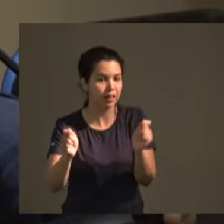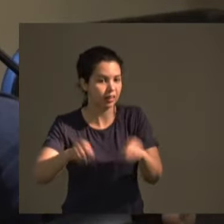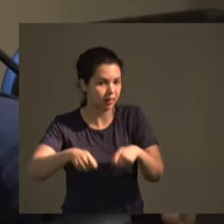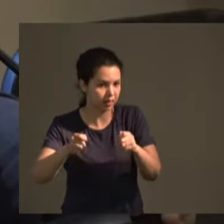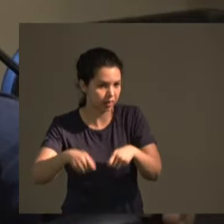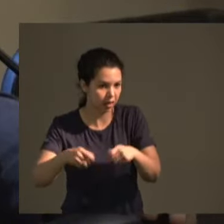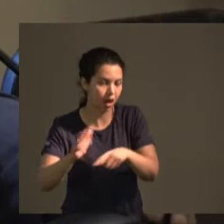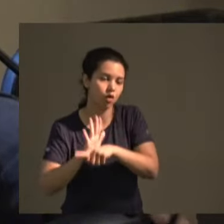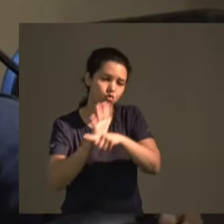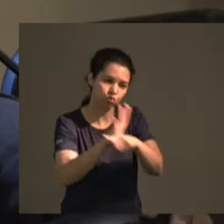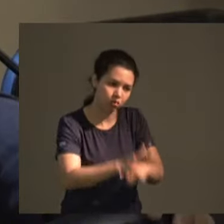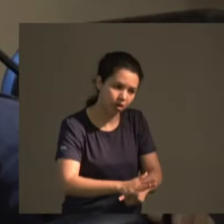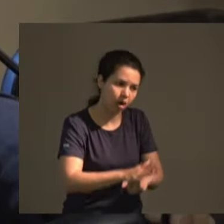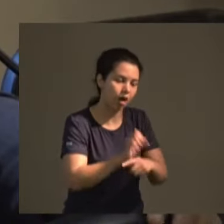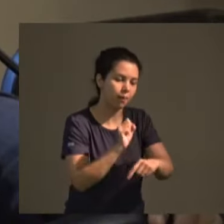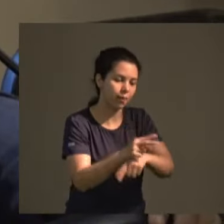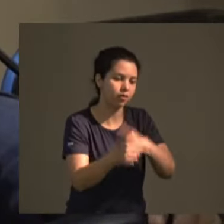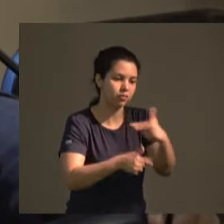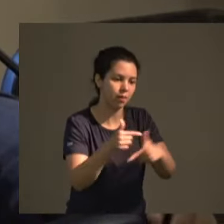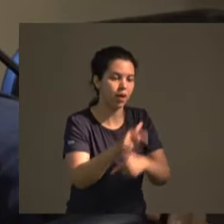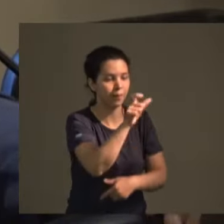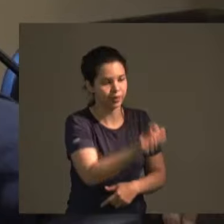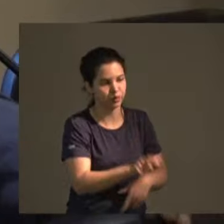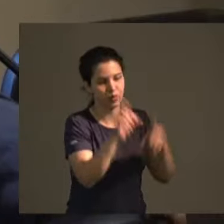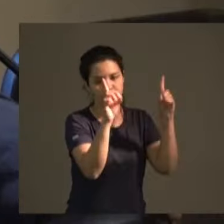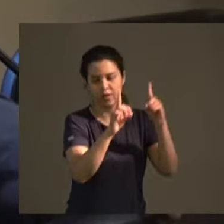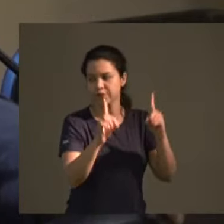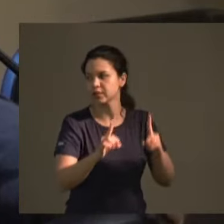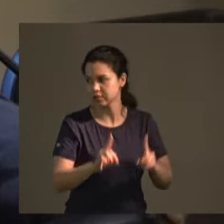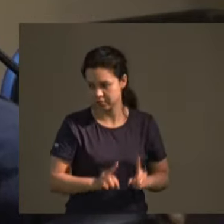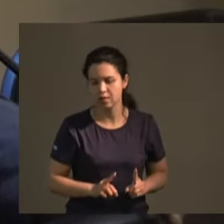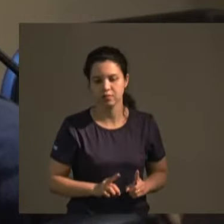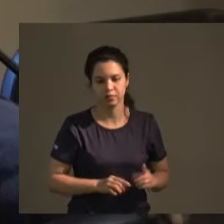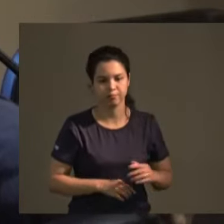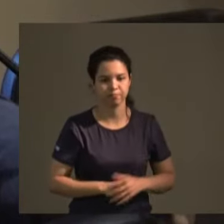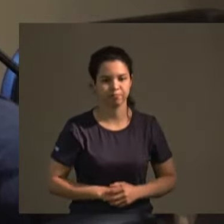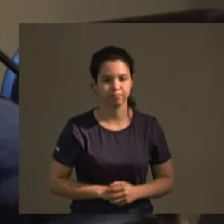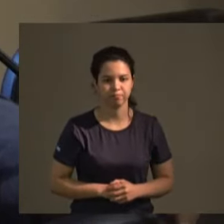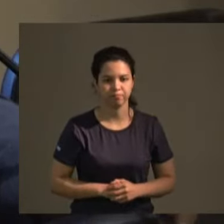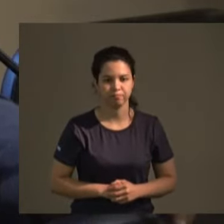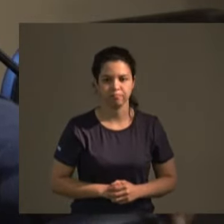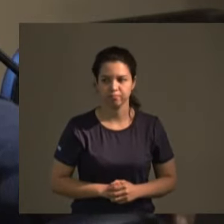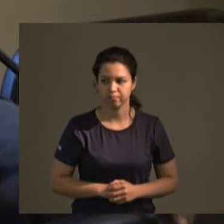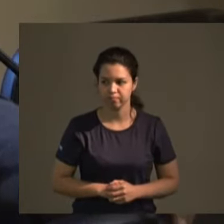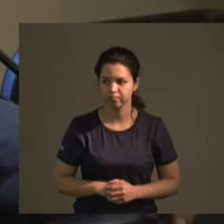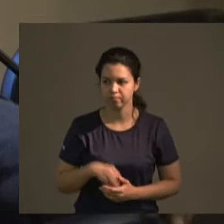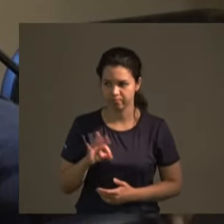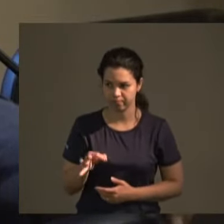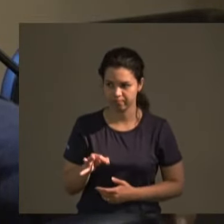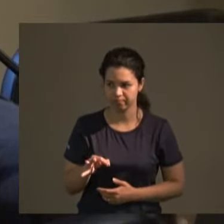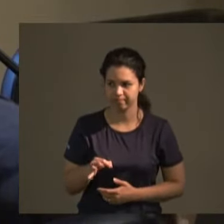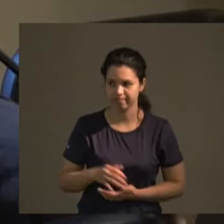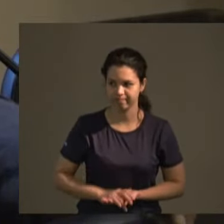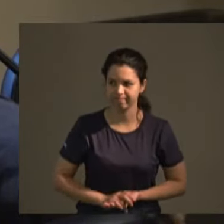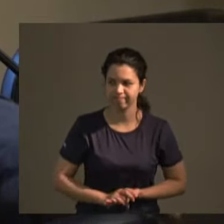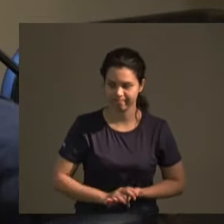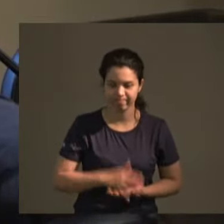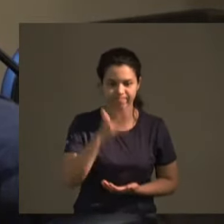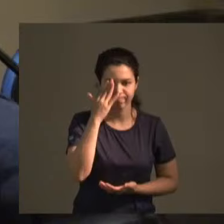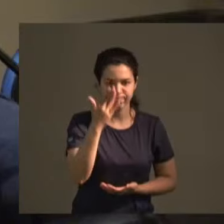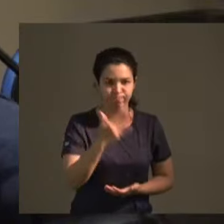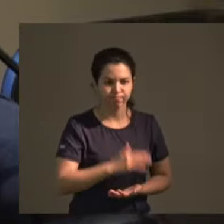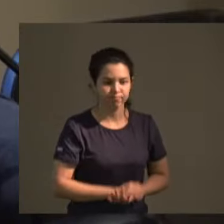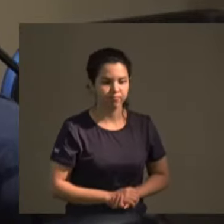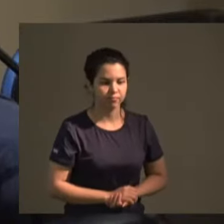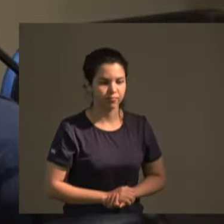a empregabilidade da pessoa com deficiência, o emprego da pessoa com deficiência. É isso? Bom, gente, eu